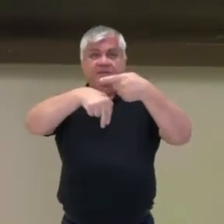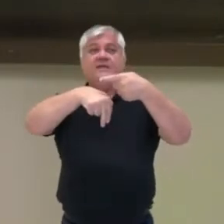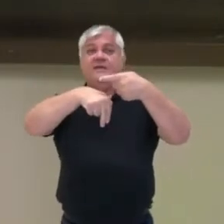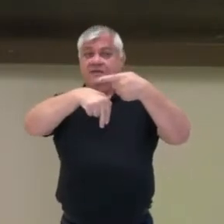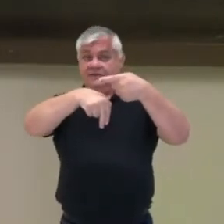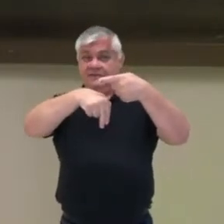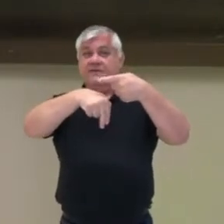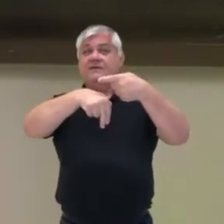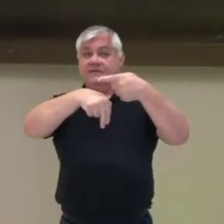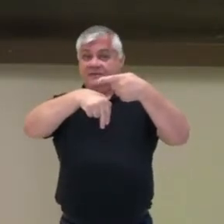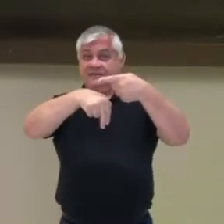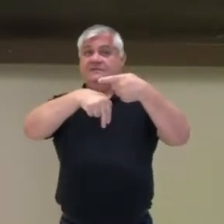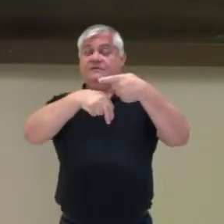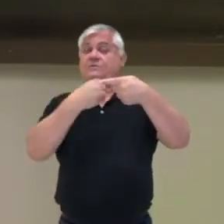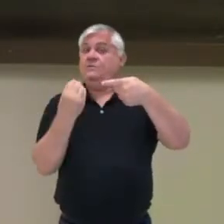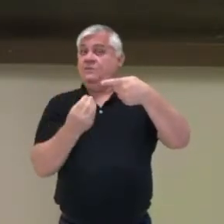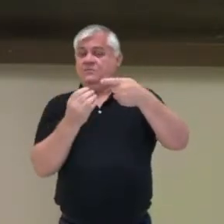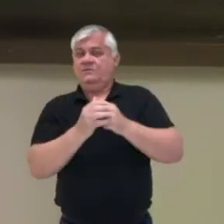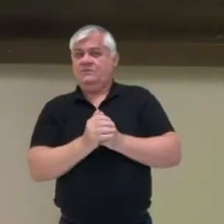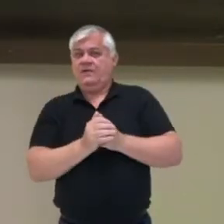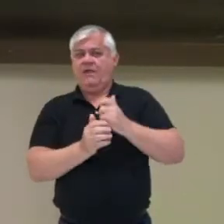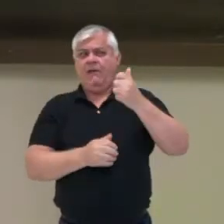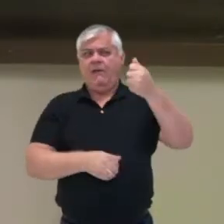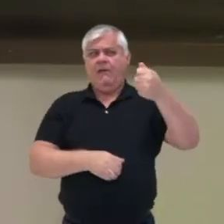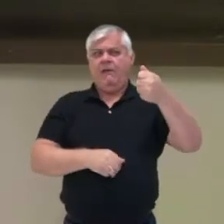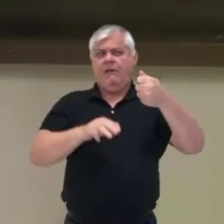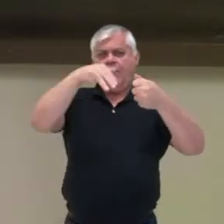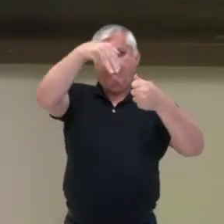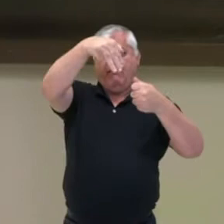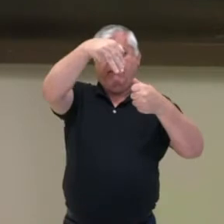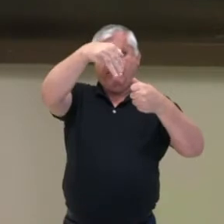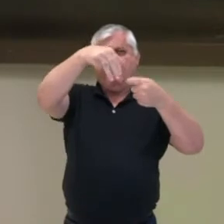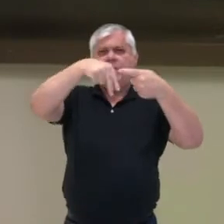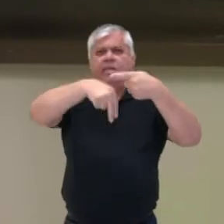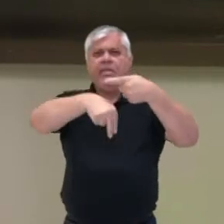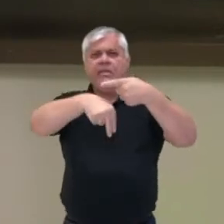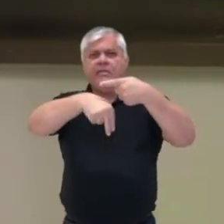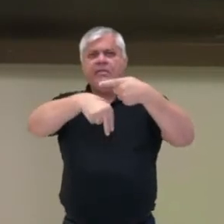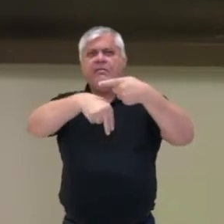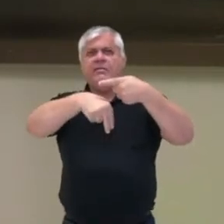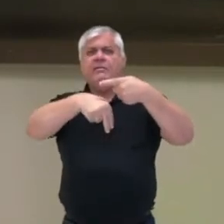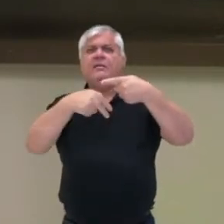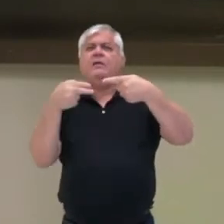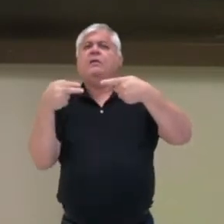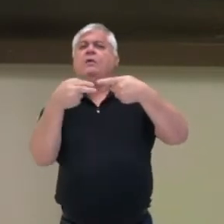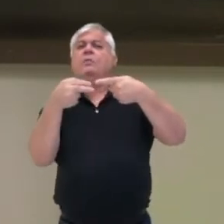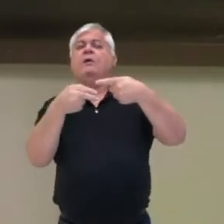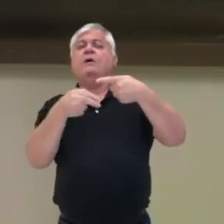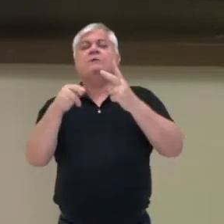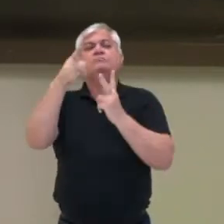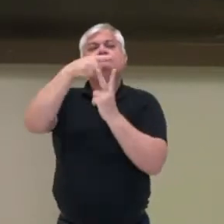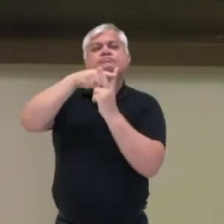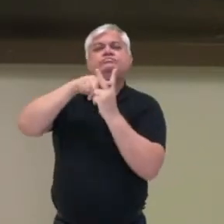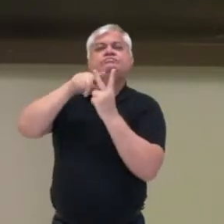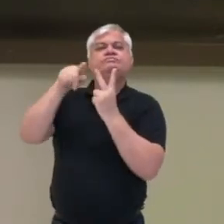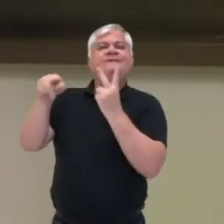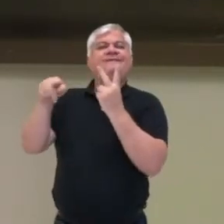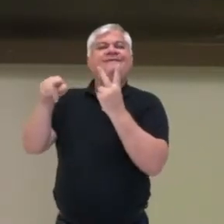m sobre n. Expoente é uma fração, vai virar uma